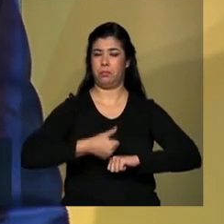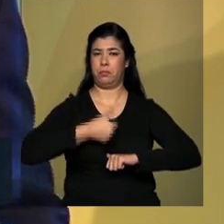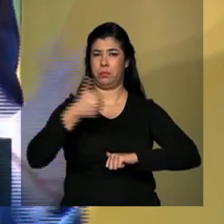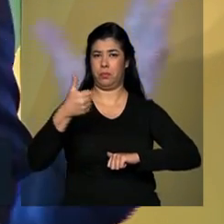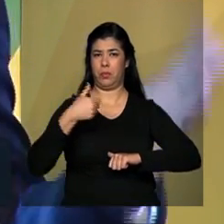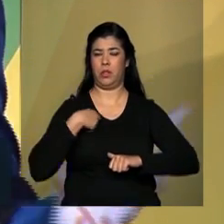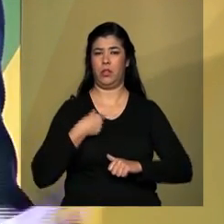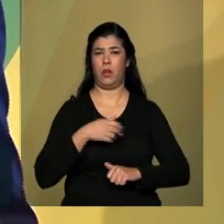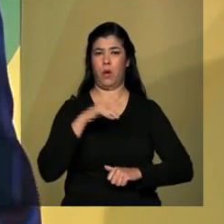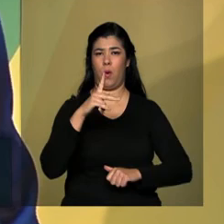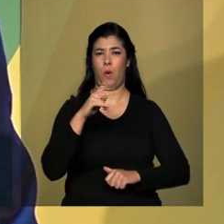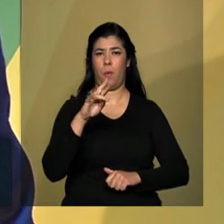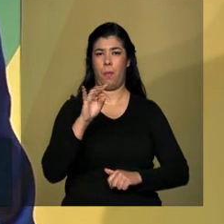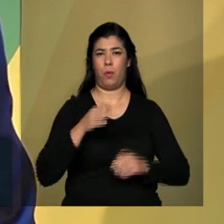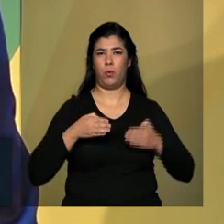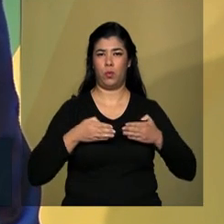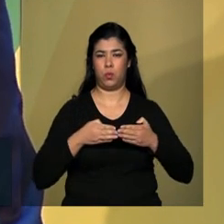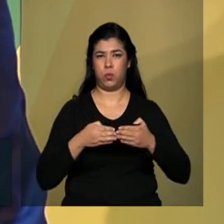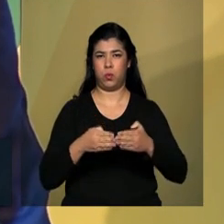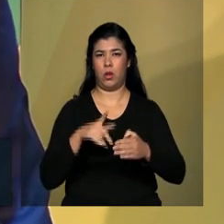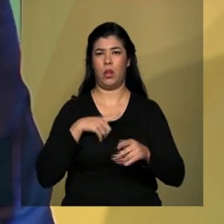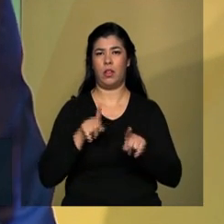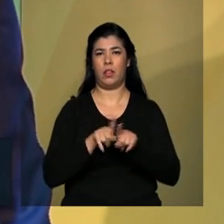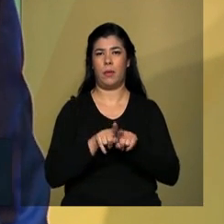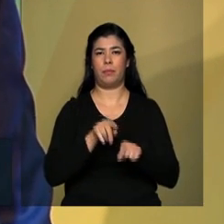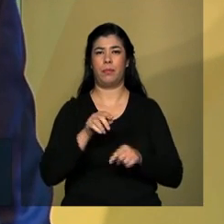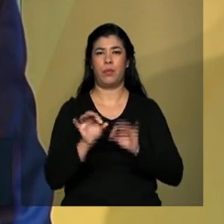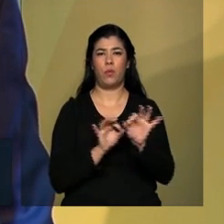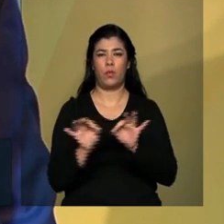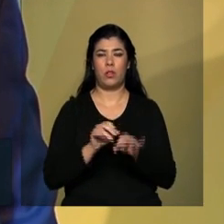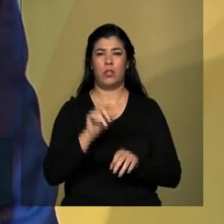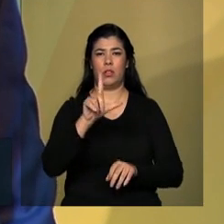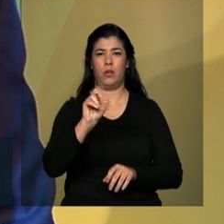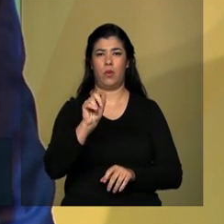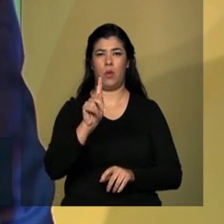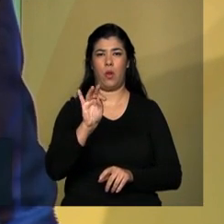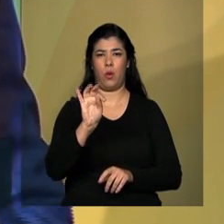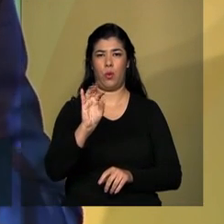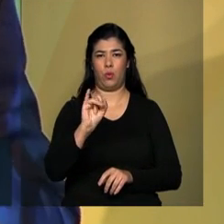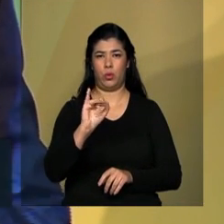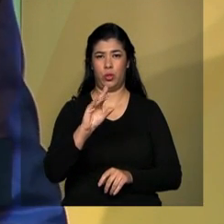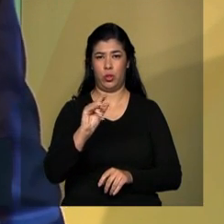dos portos e logística do Brasil. Não vou apresentar os detalhes de cada um desses blocos.